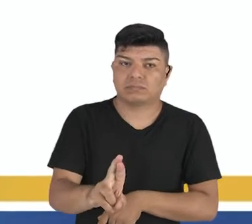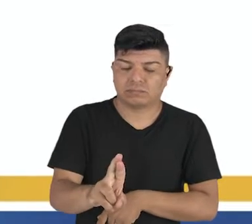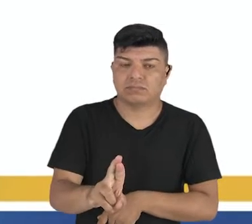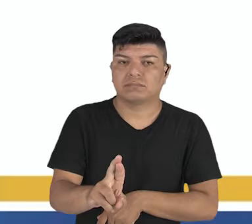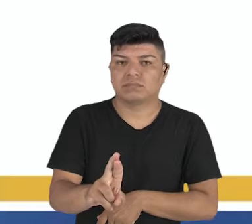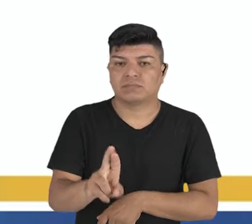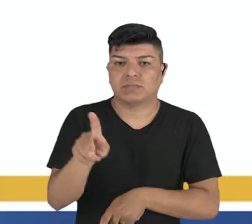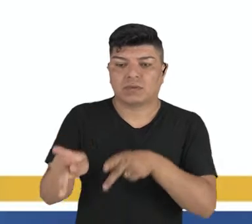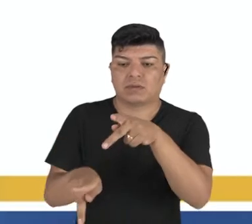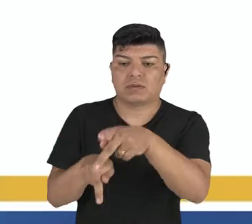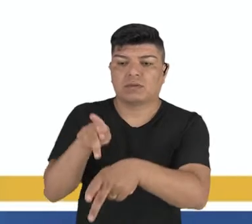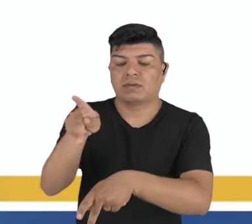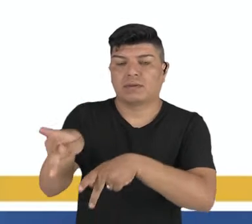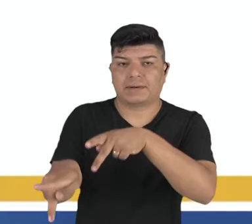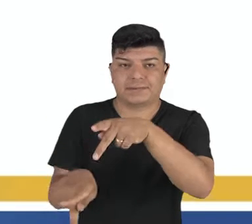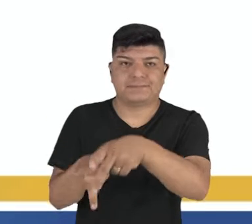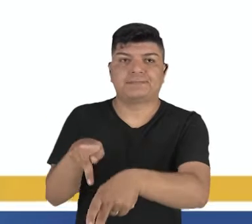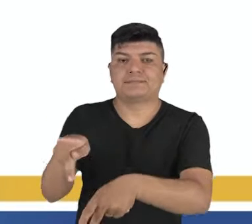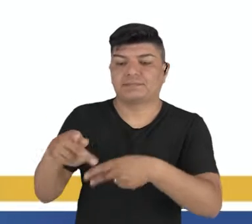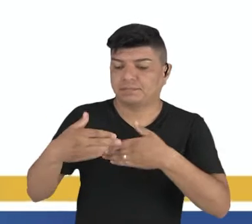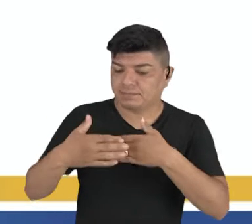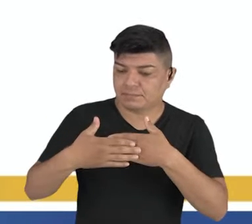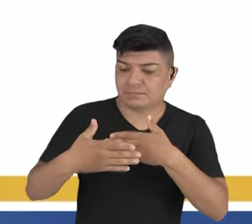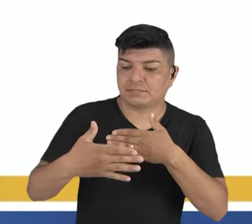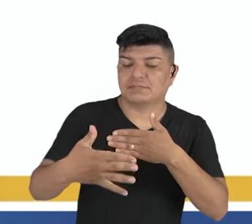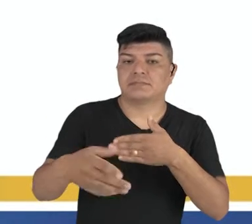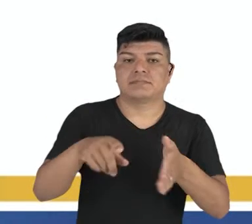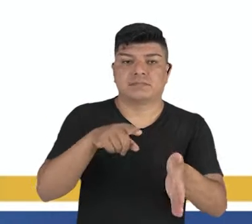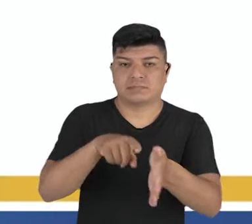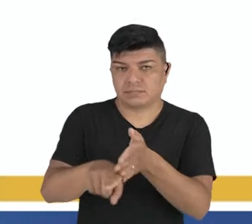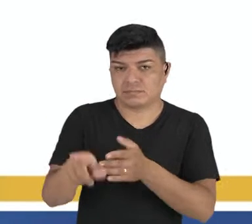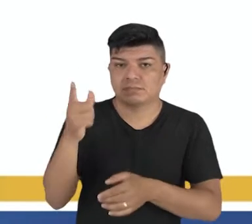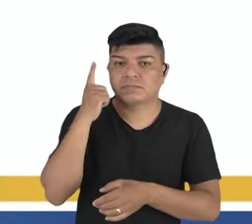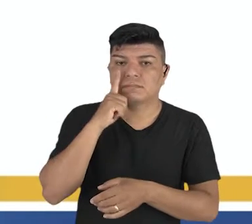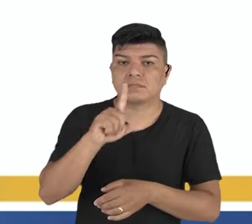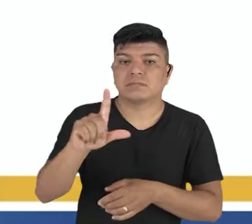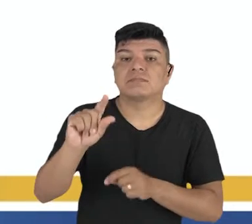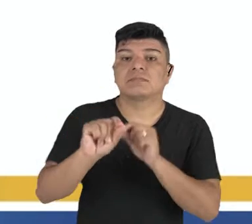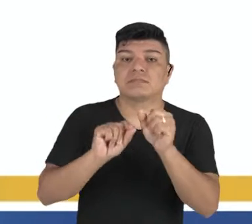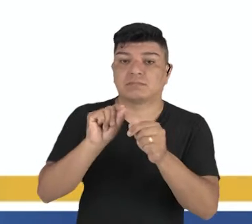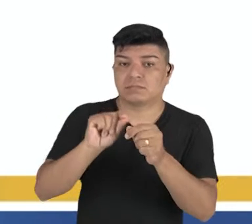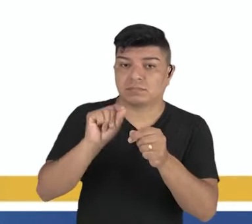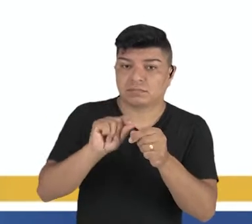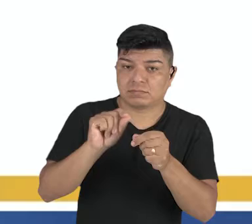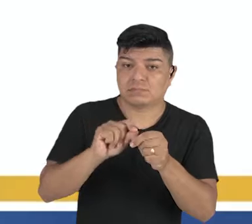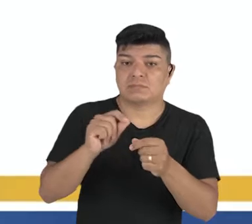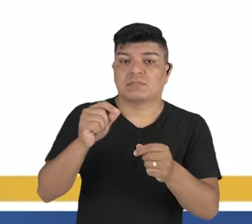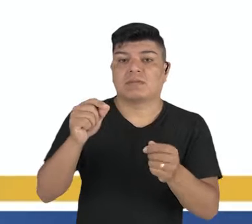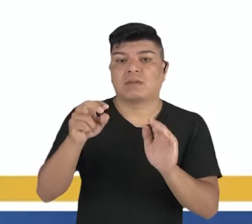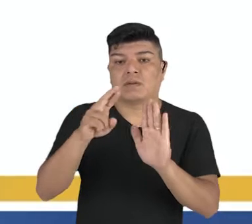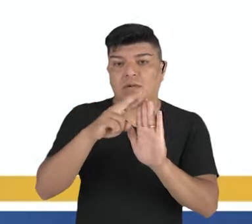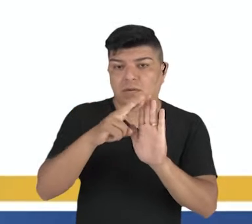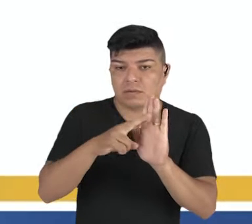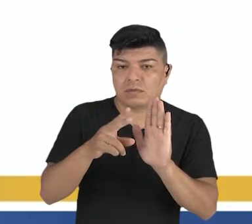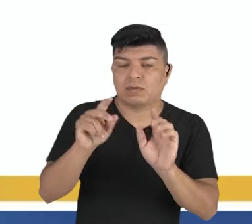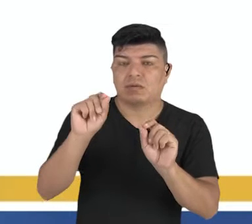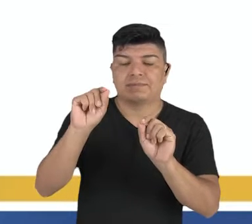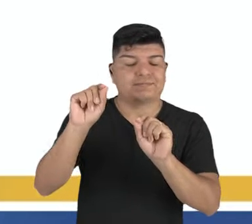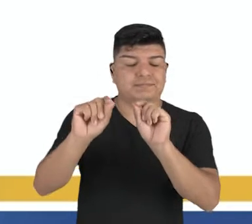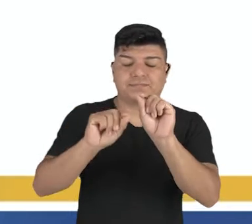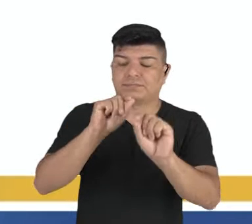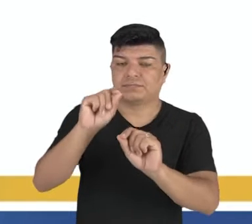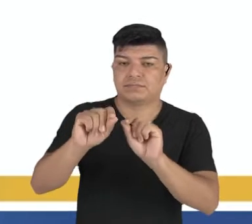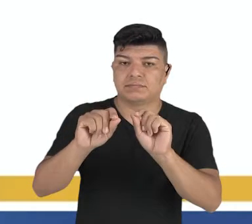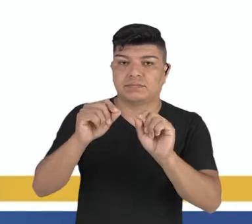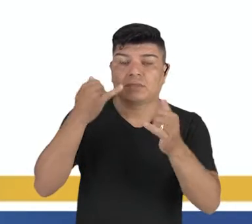uma população. É a partir desses questionários que nós conseguimos construir censos, dados e